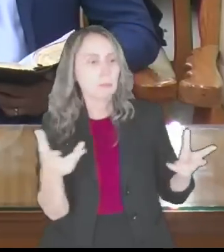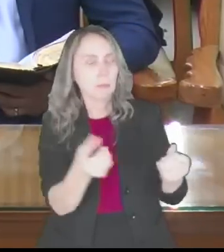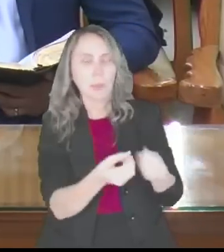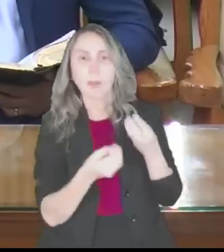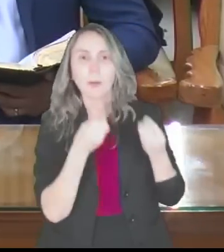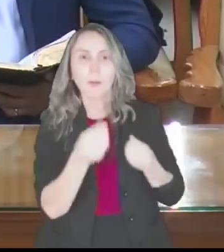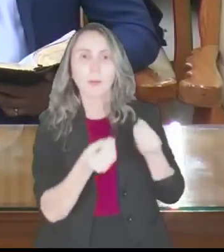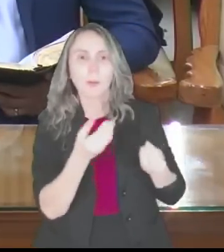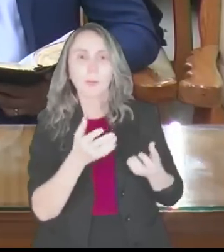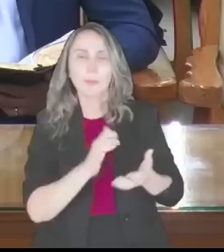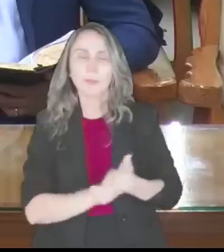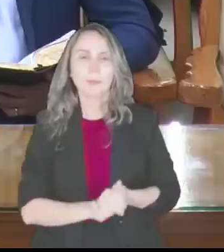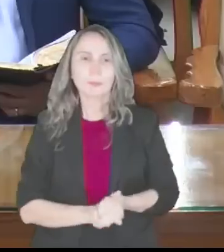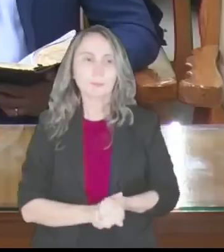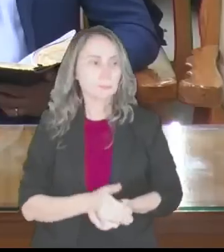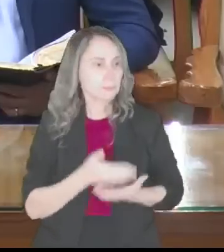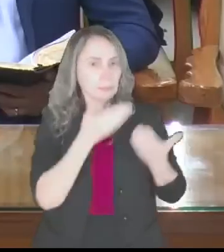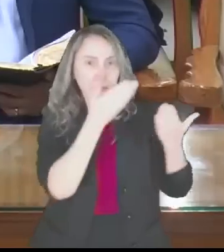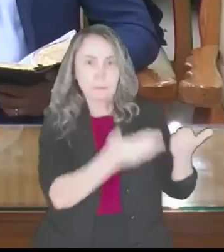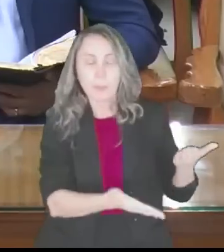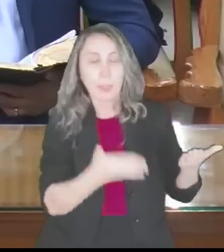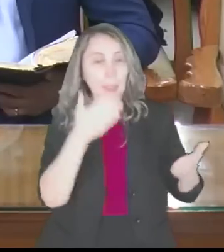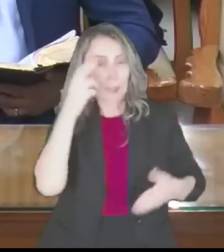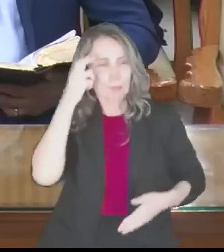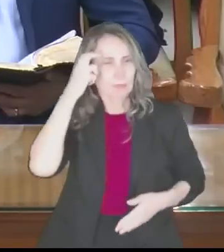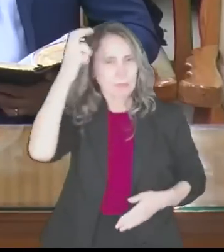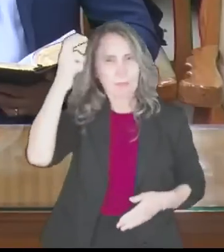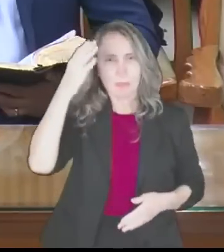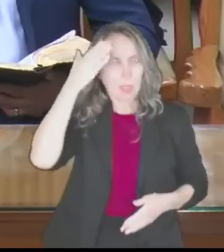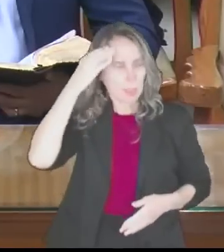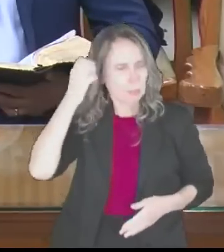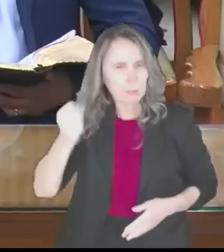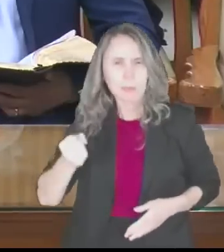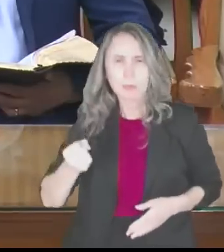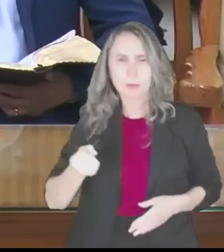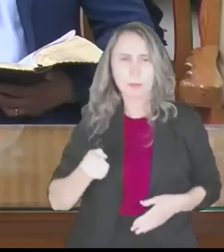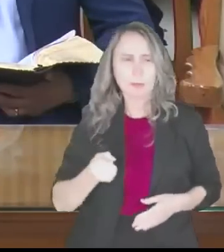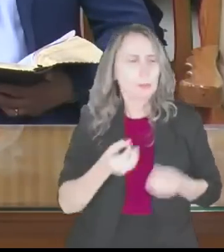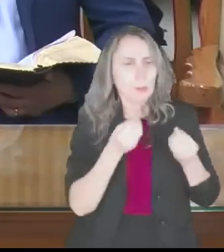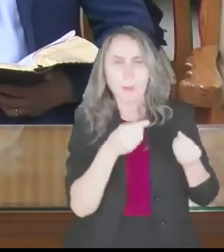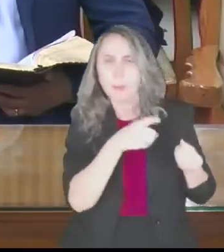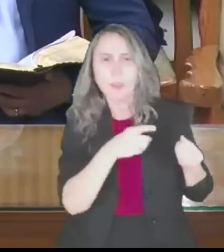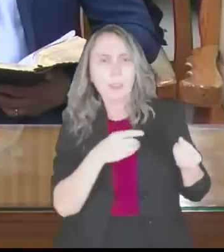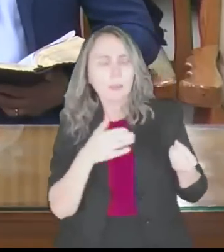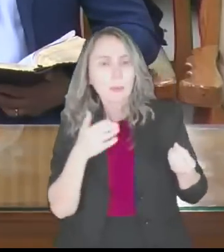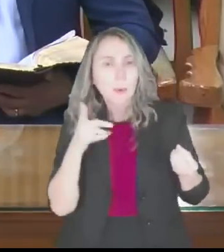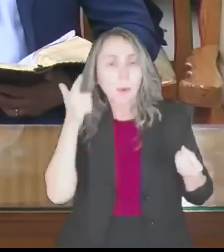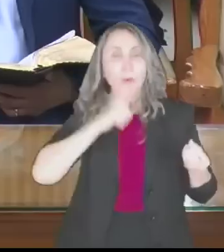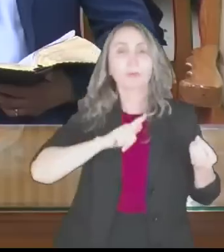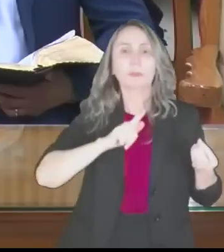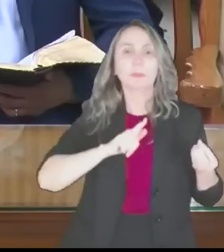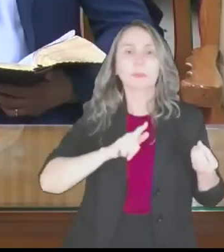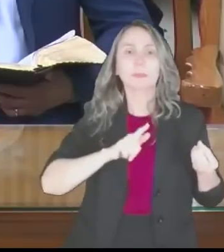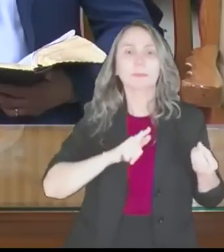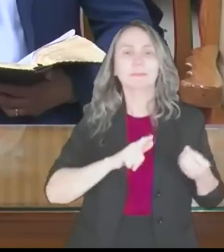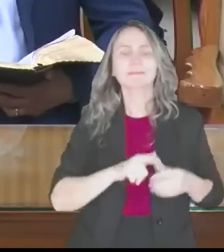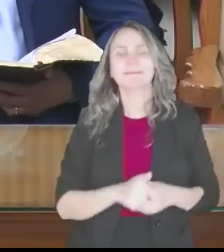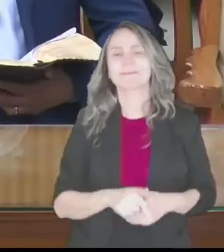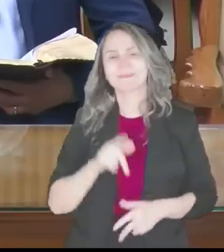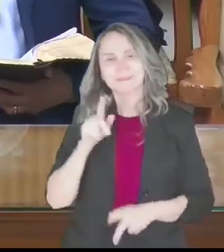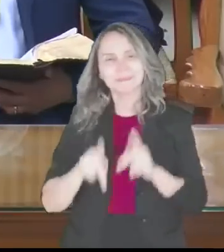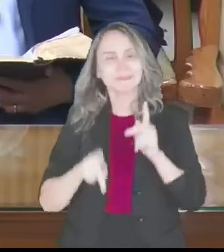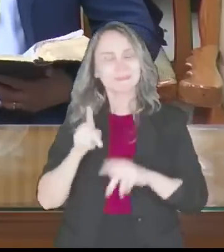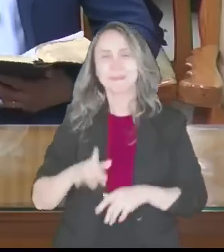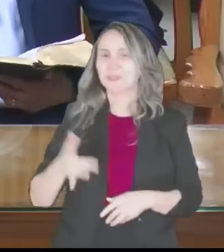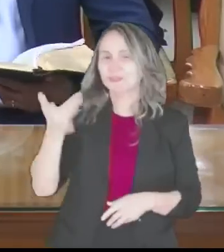E que sabedoria é essa que lhe foi dada? Onde é que esse homem arrumou? Eles não sabiam que Jesus